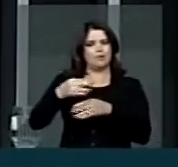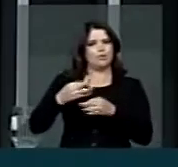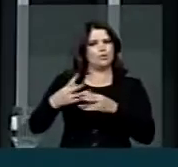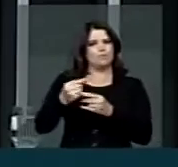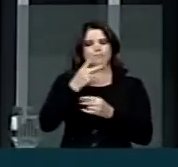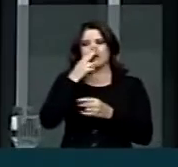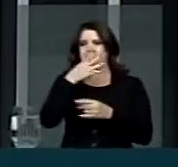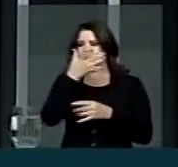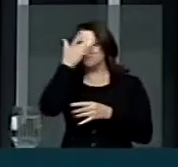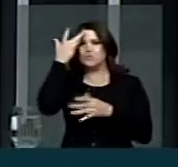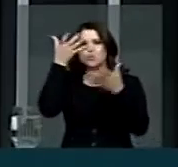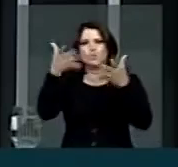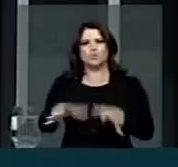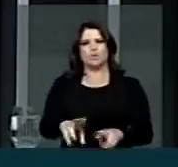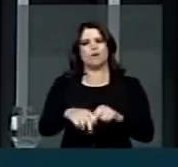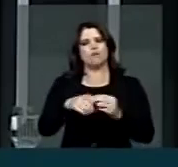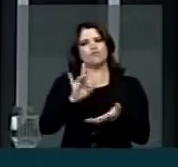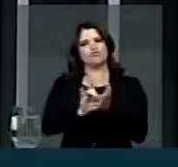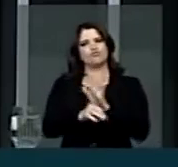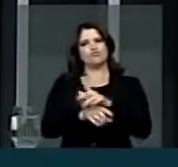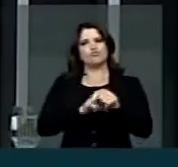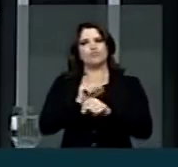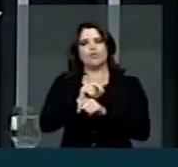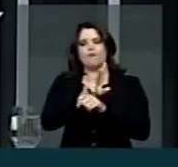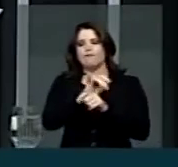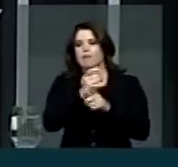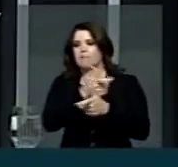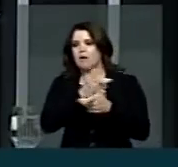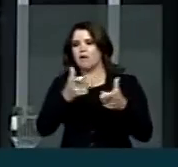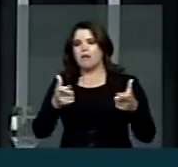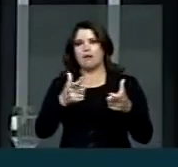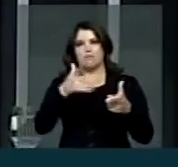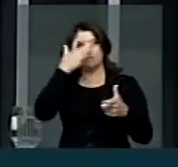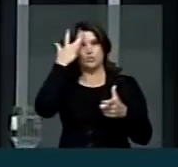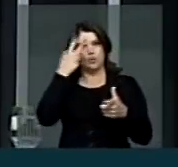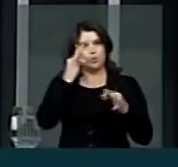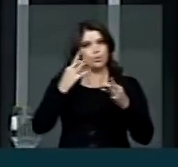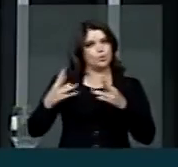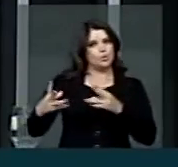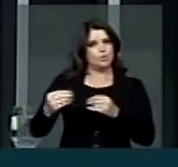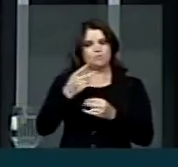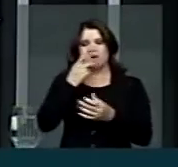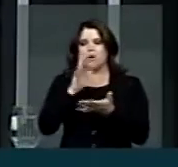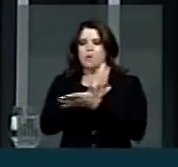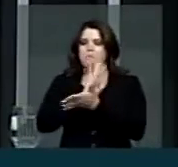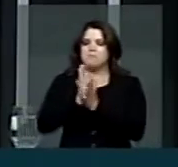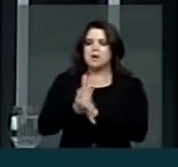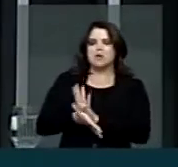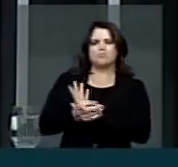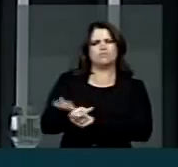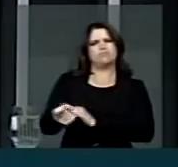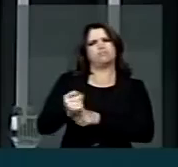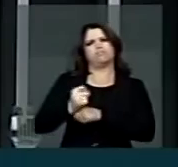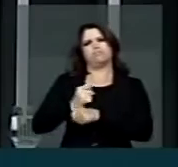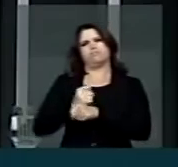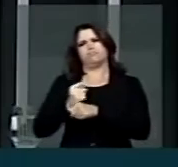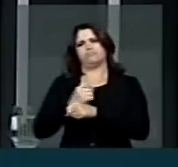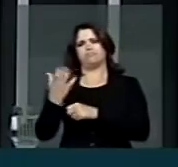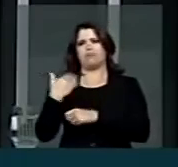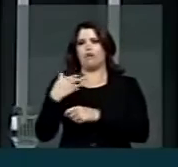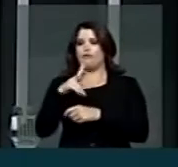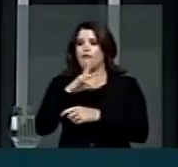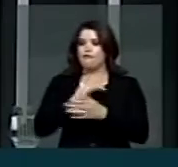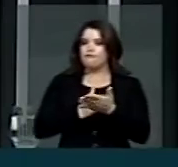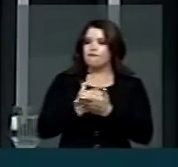as elites e serve de combustível para a oposição baseada em preconceitos históricos. A chegada